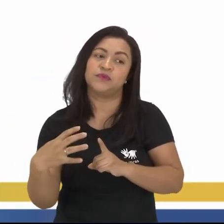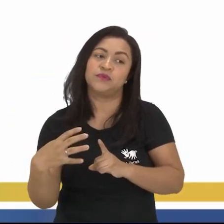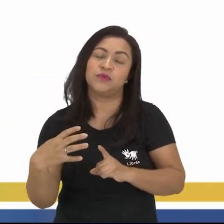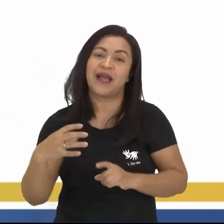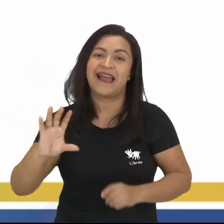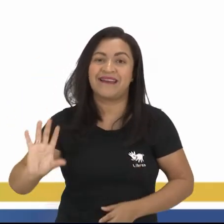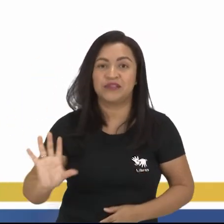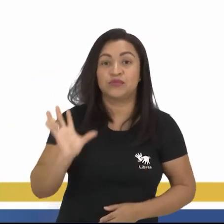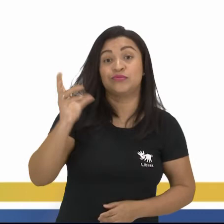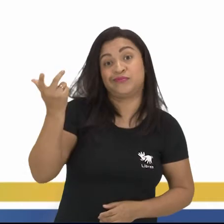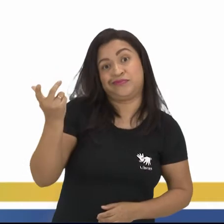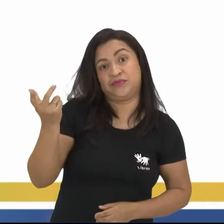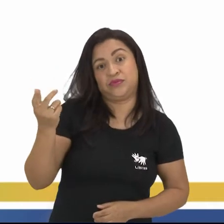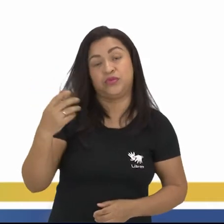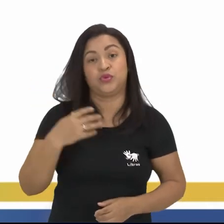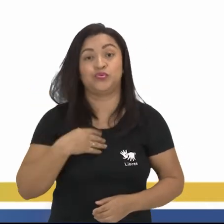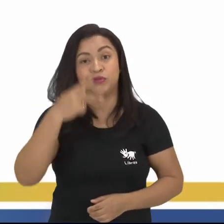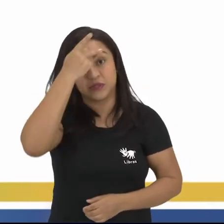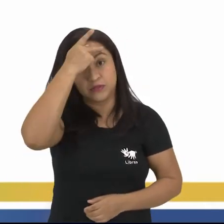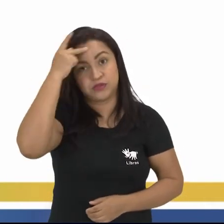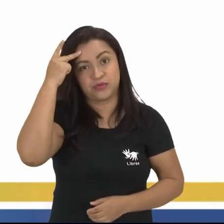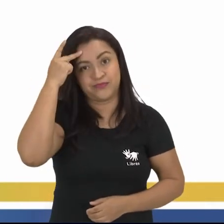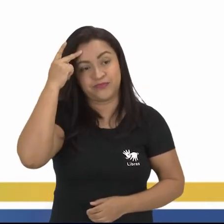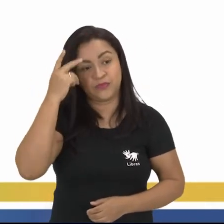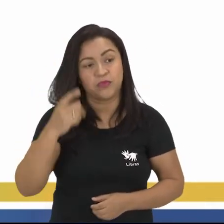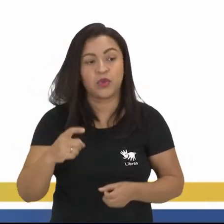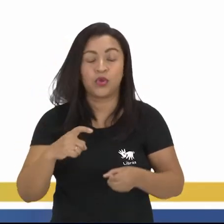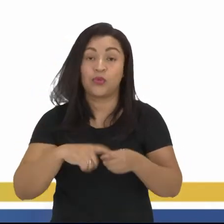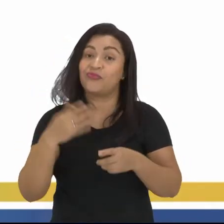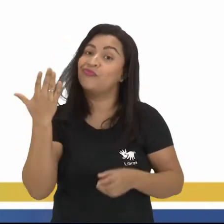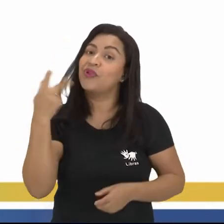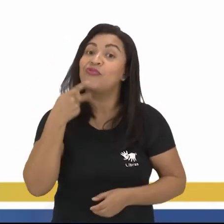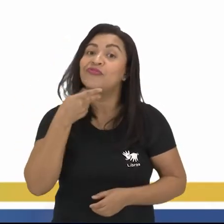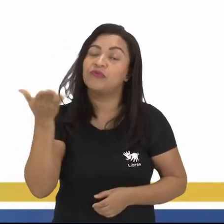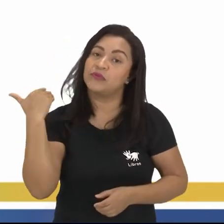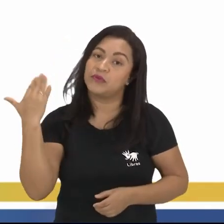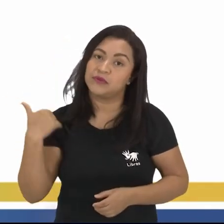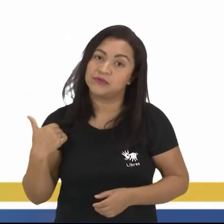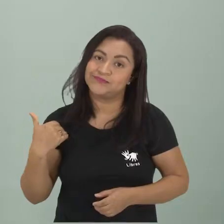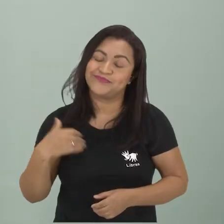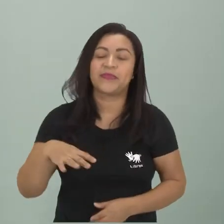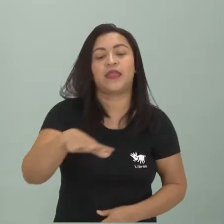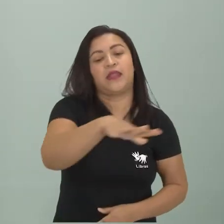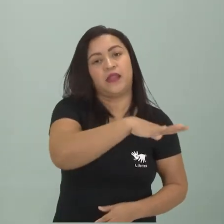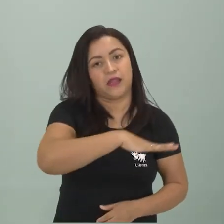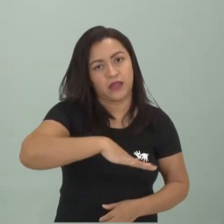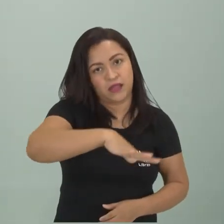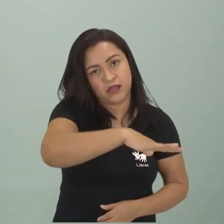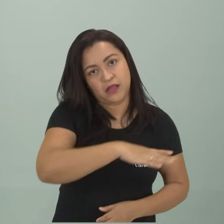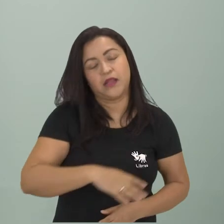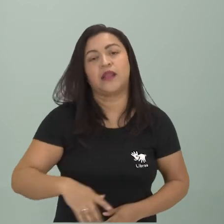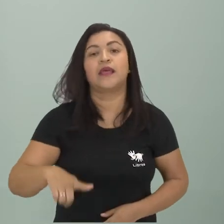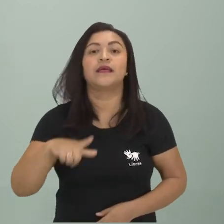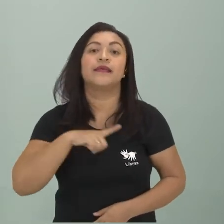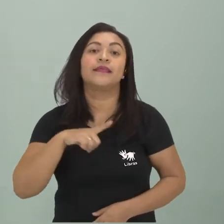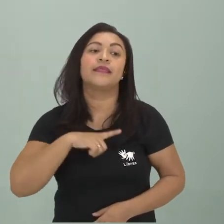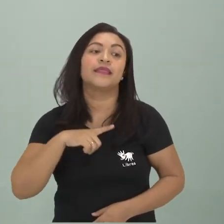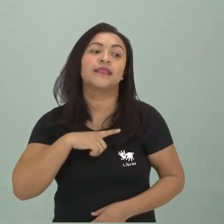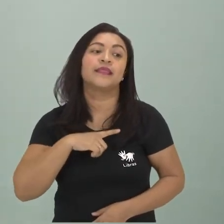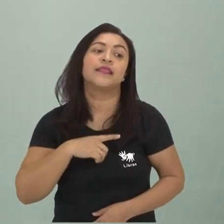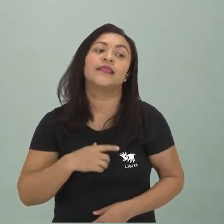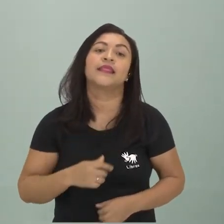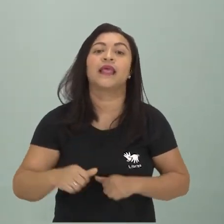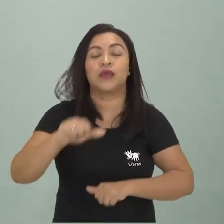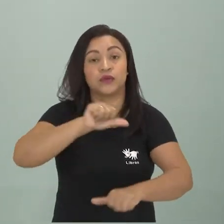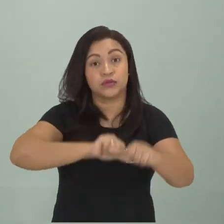sujeito. Como eu pontuei anteriormente a vocês, a sociedade ela tem a capacidade de mudar. Quando